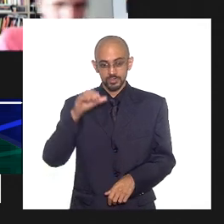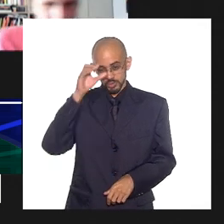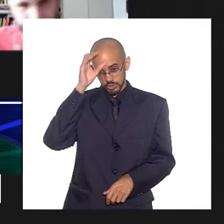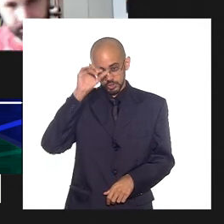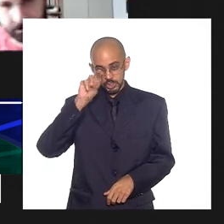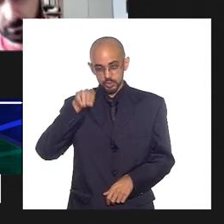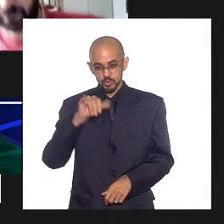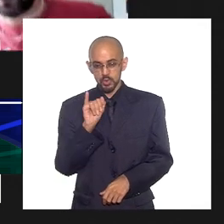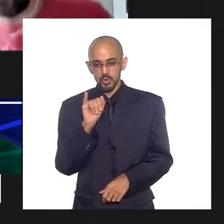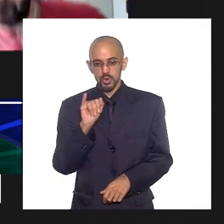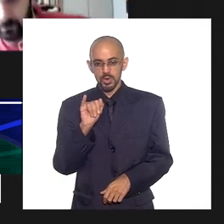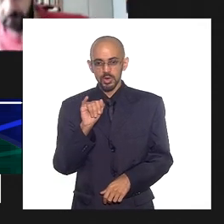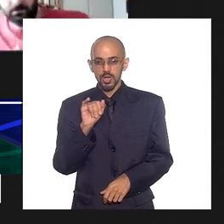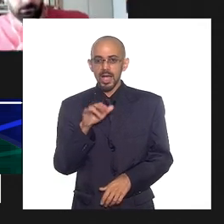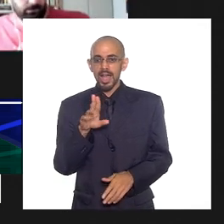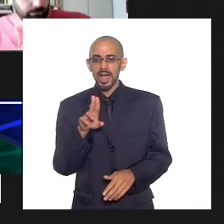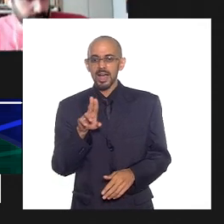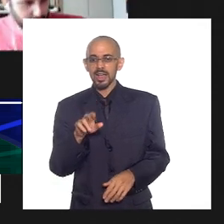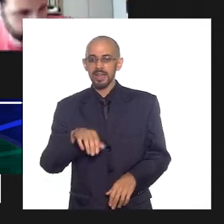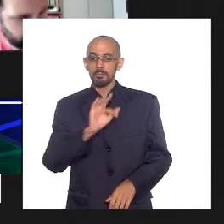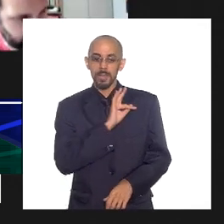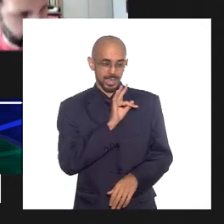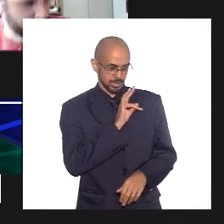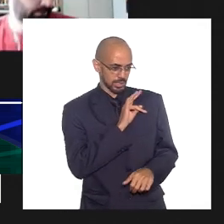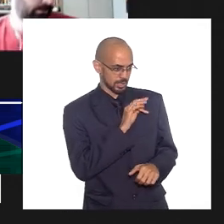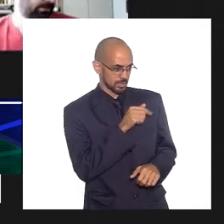Deputada Marta, se incomoda, por favor?